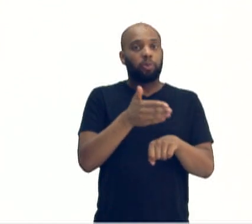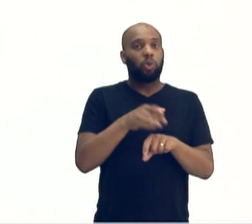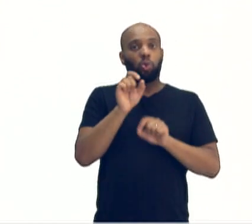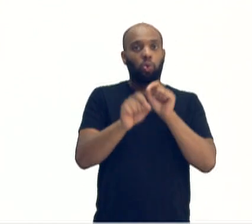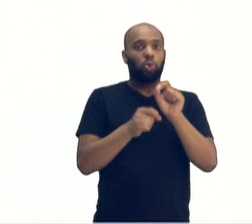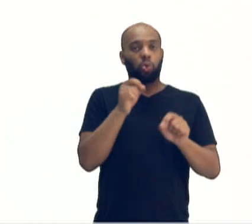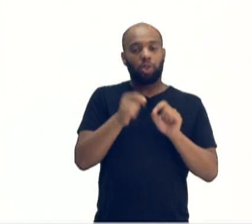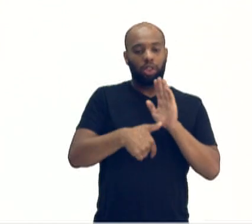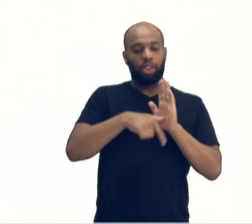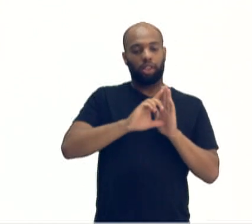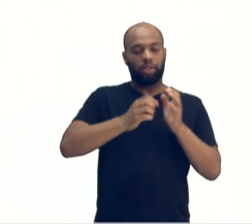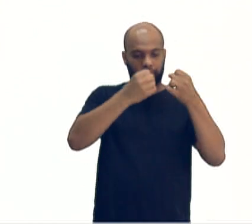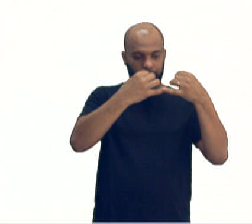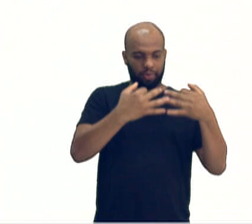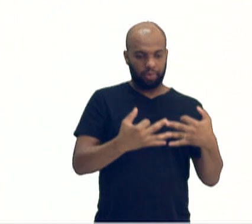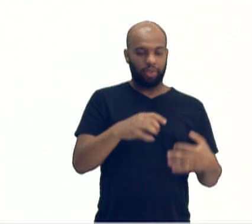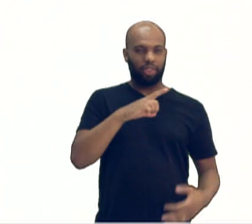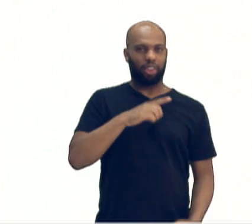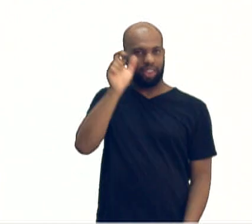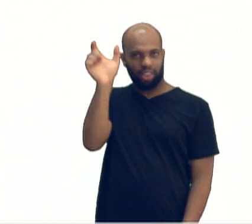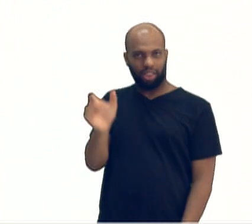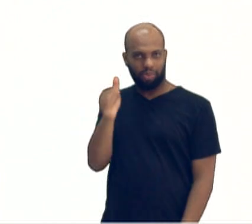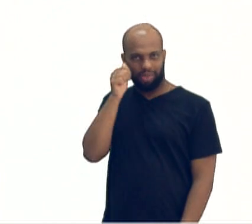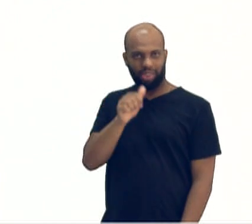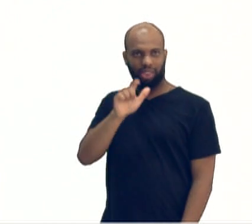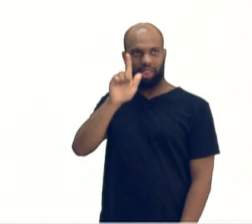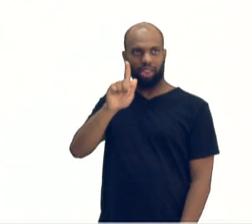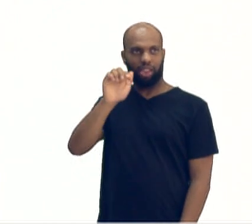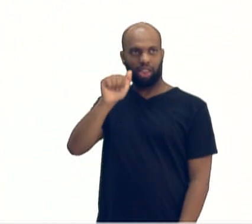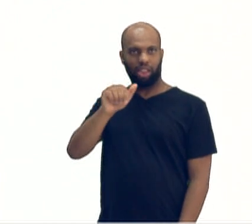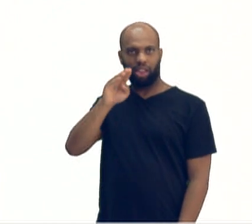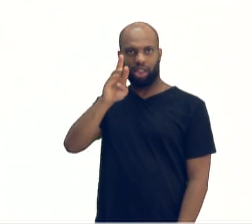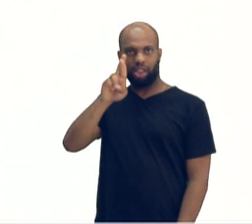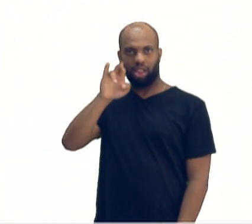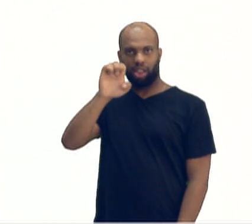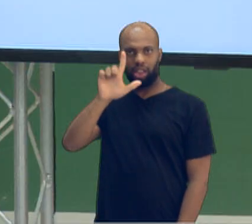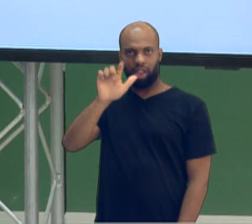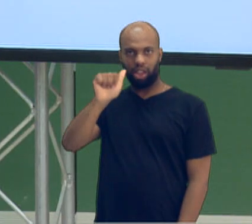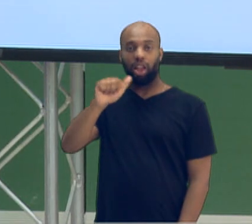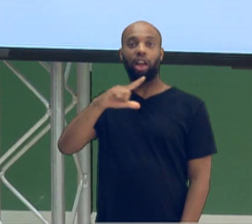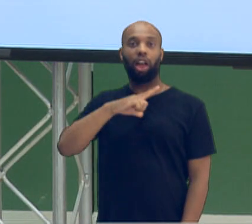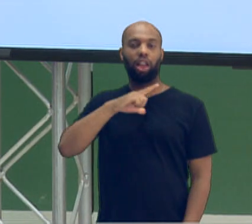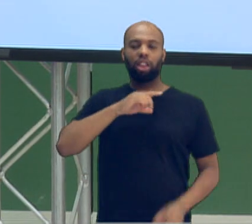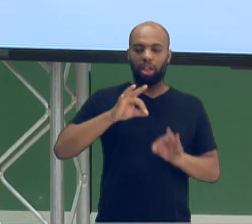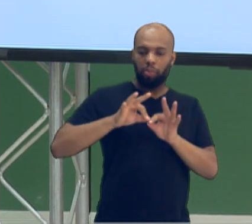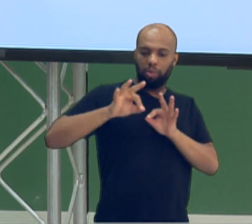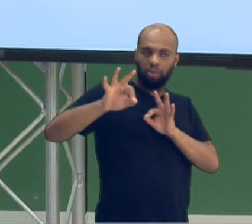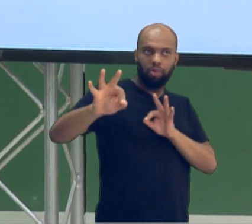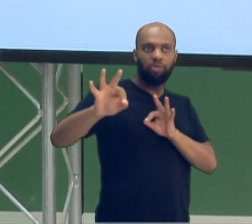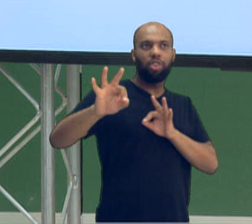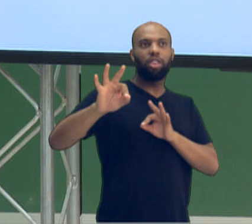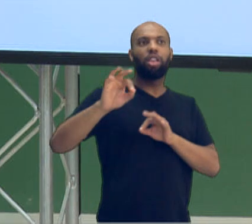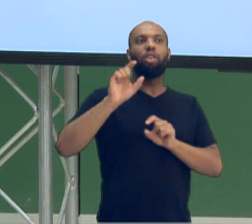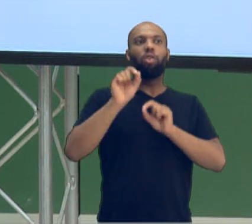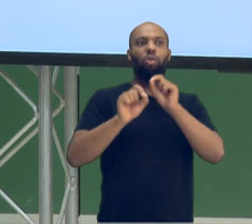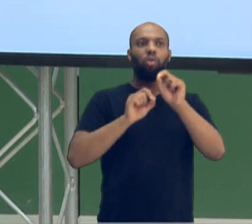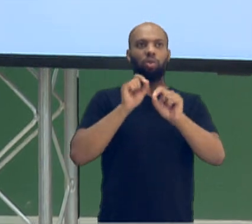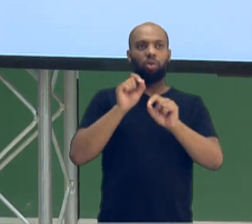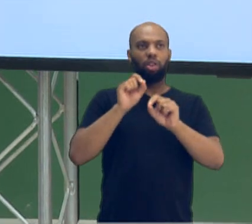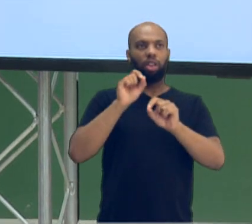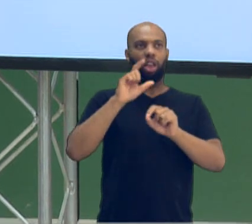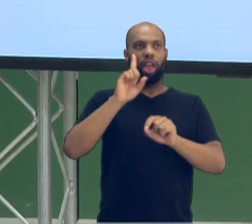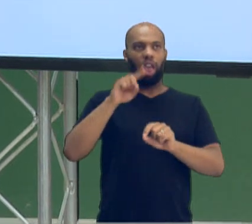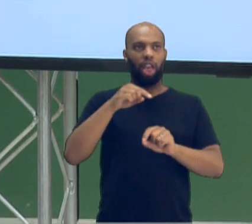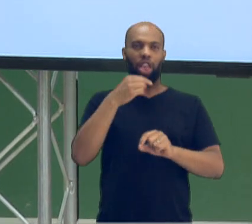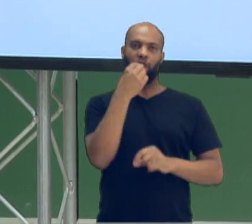acabou de dizer. Gabriela tem uma fita de 2/5 de metro. Ó, lembra que na aula passada eu falei a importância da